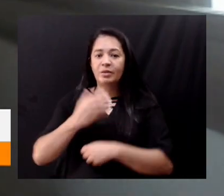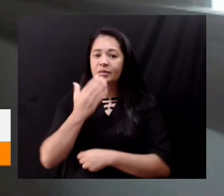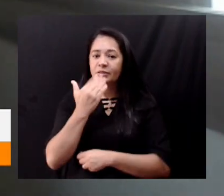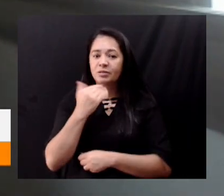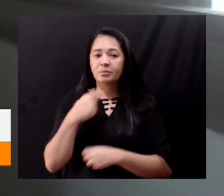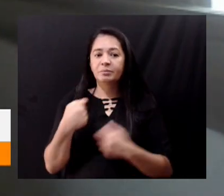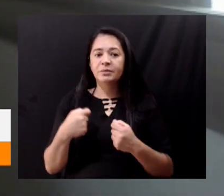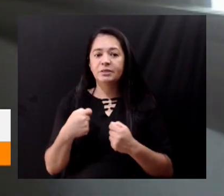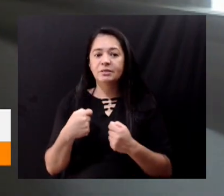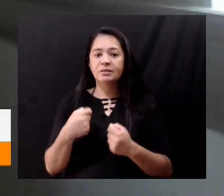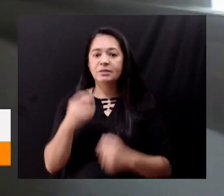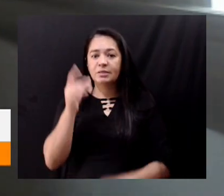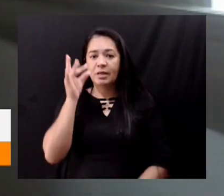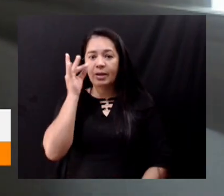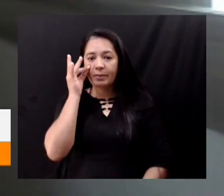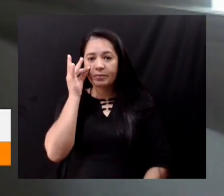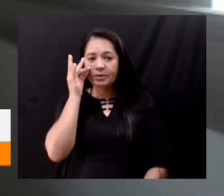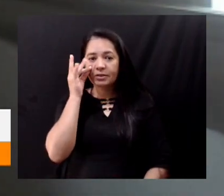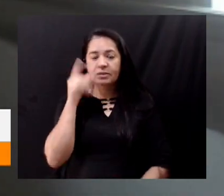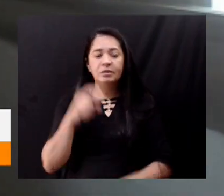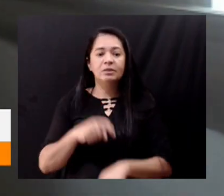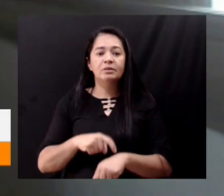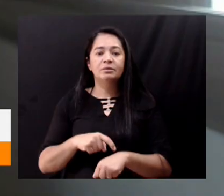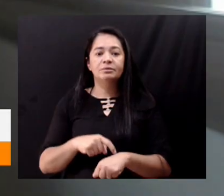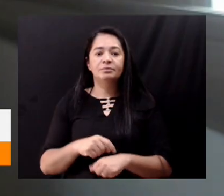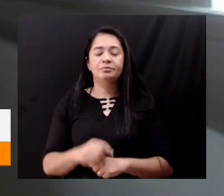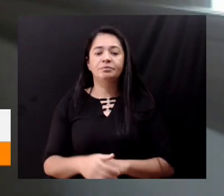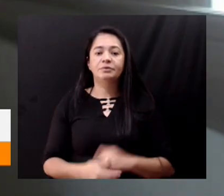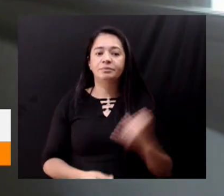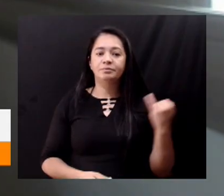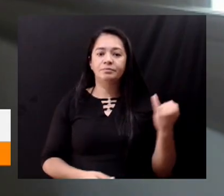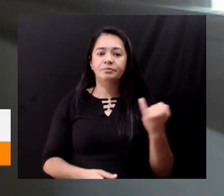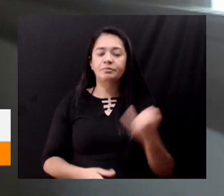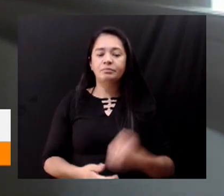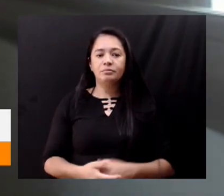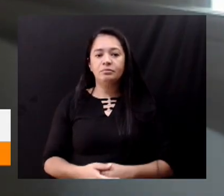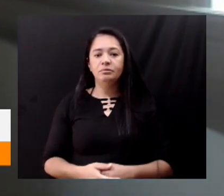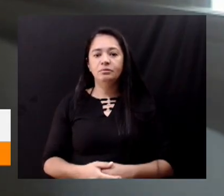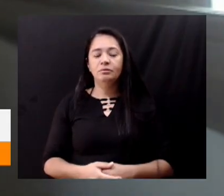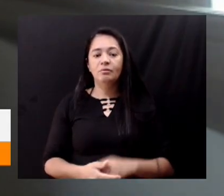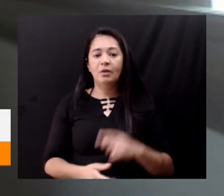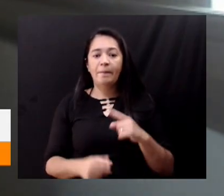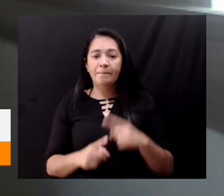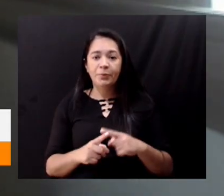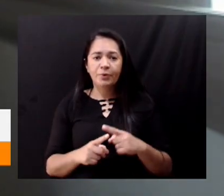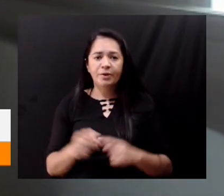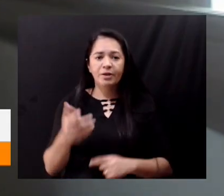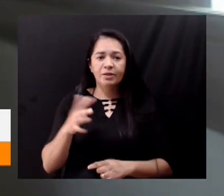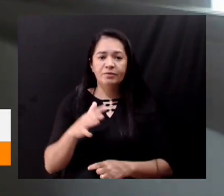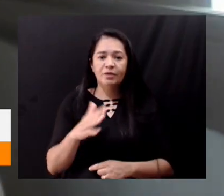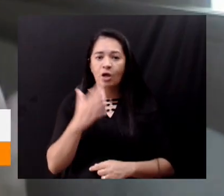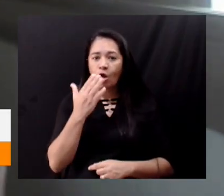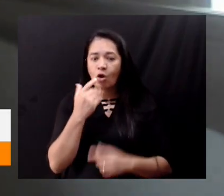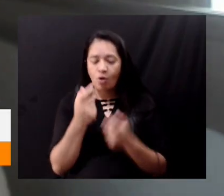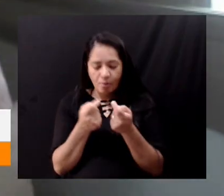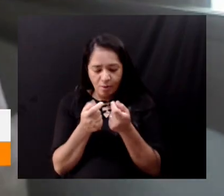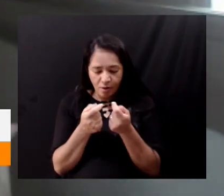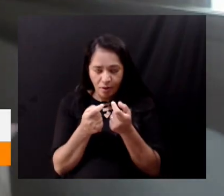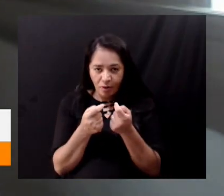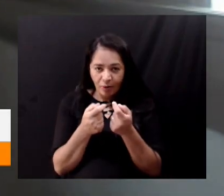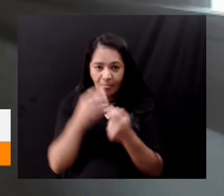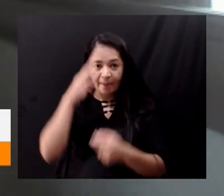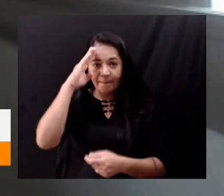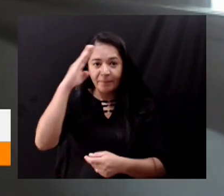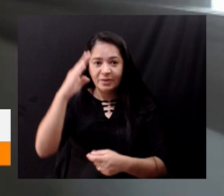presente naquele momento. Isso também é muito importante. Verdade. Porque muitas vezes a gente come mexendo no celular, principalmente, né? Hoje em dia a gente